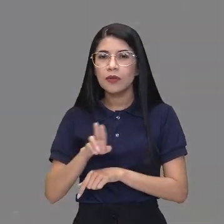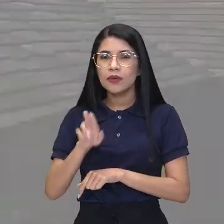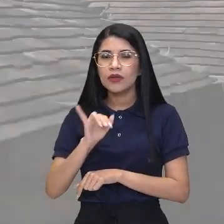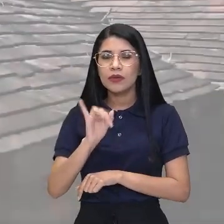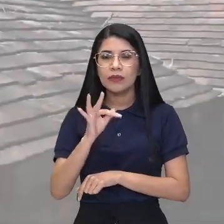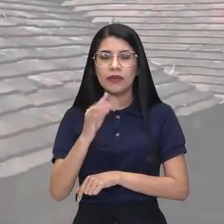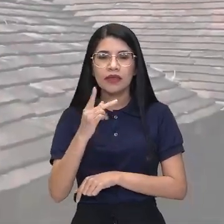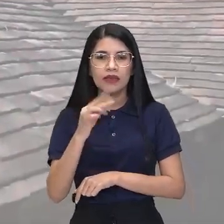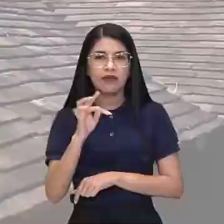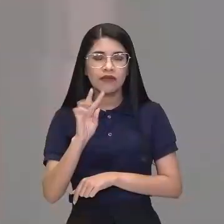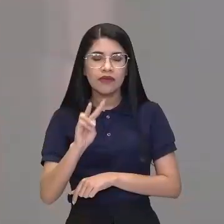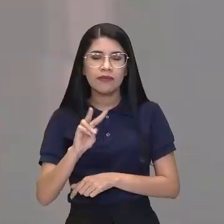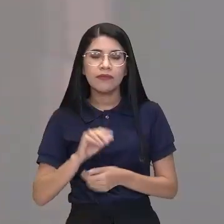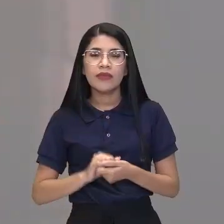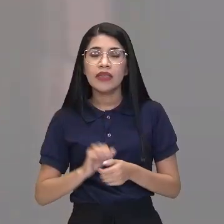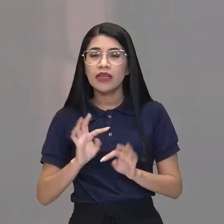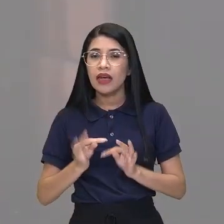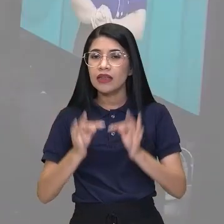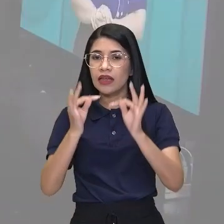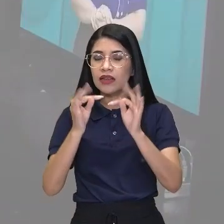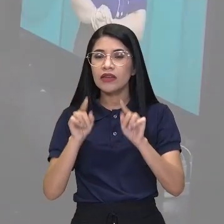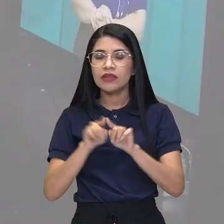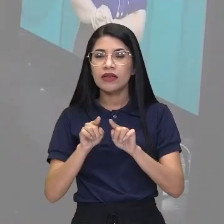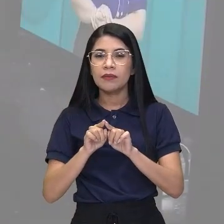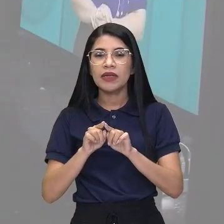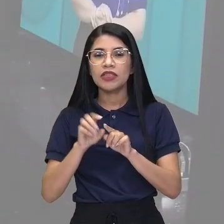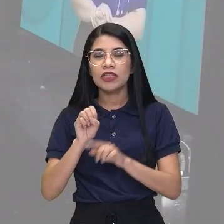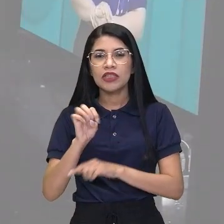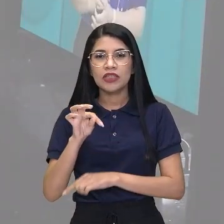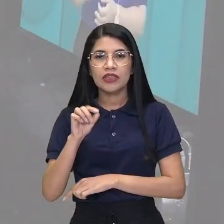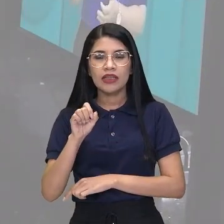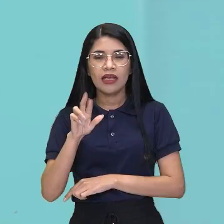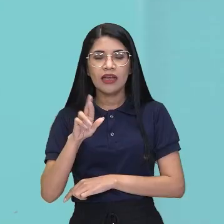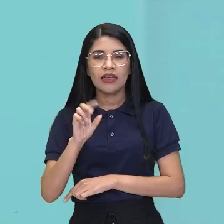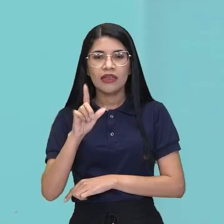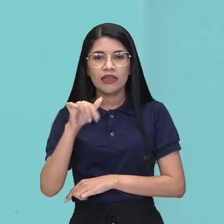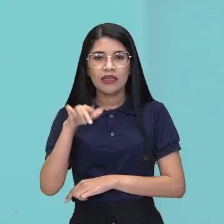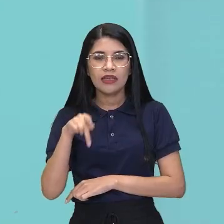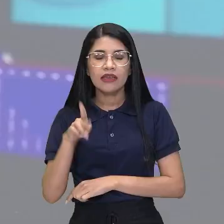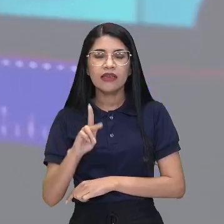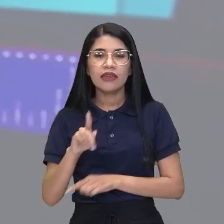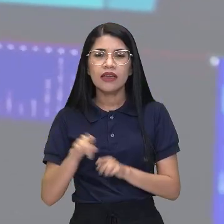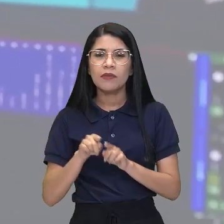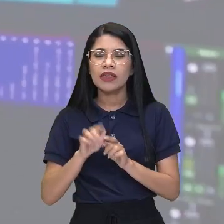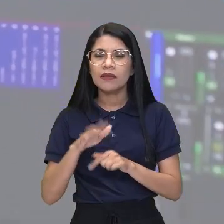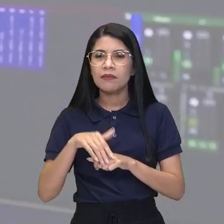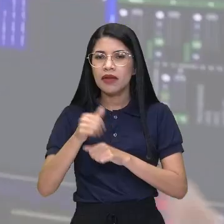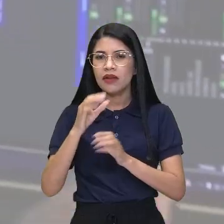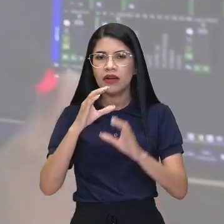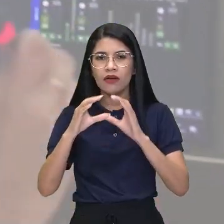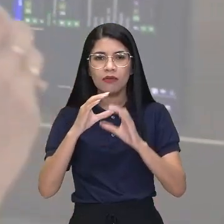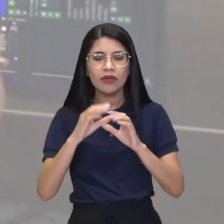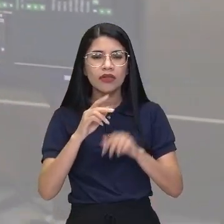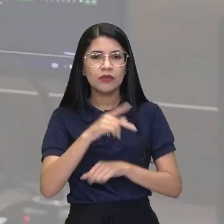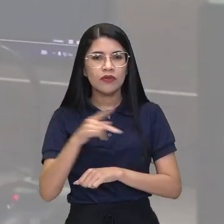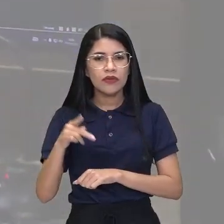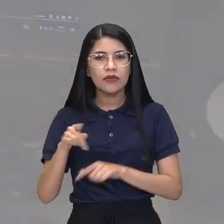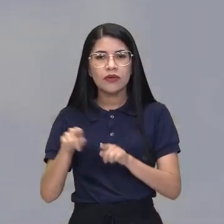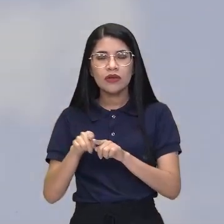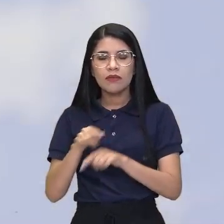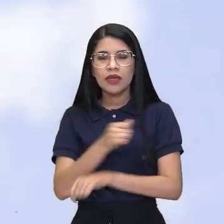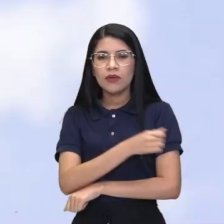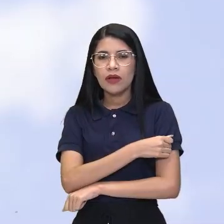IPTV e a tecnologia Starlink, que melhora a recepção do sinal da comunicação entre alunos e